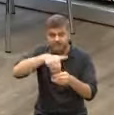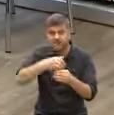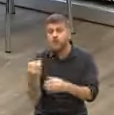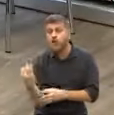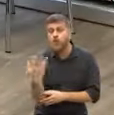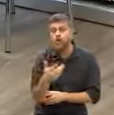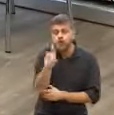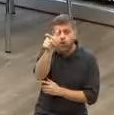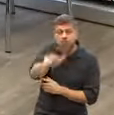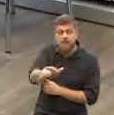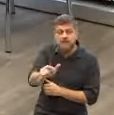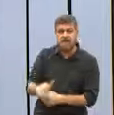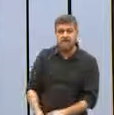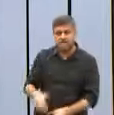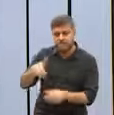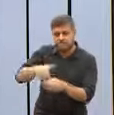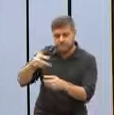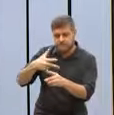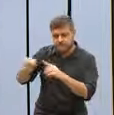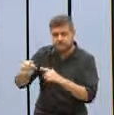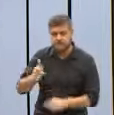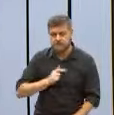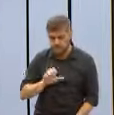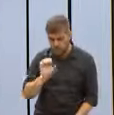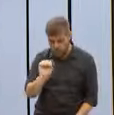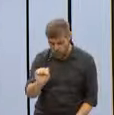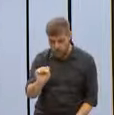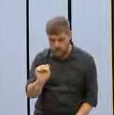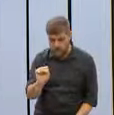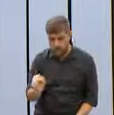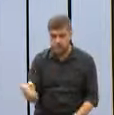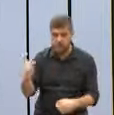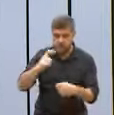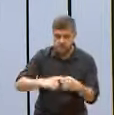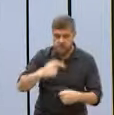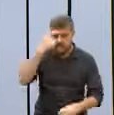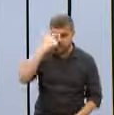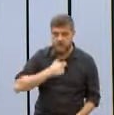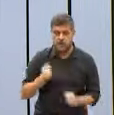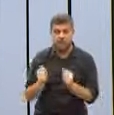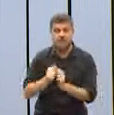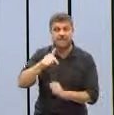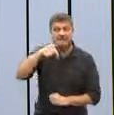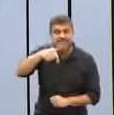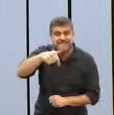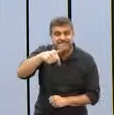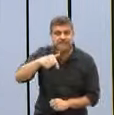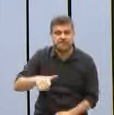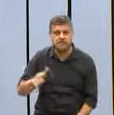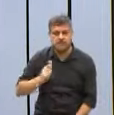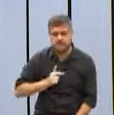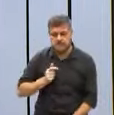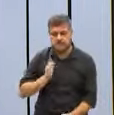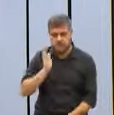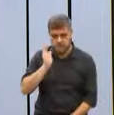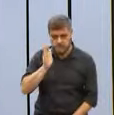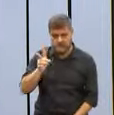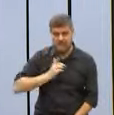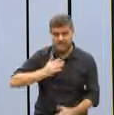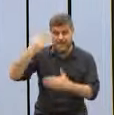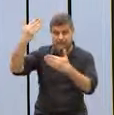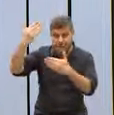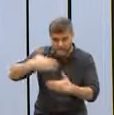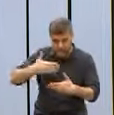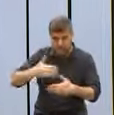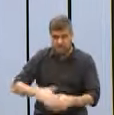reeleito e quantos foram reeleitos, você sabe? Dos atuais conselheiros, 8 reeleitos, eu e mais 7. Alguns ficaram já